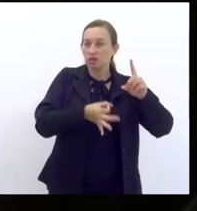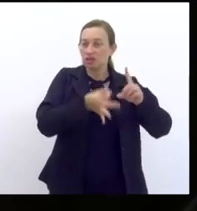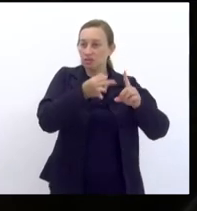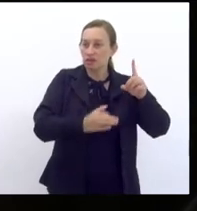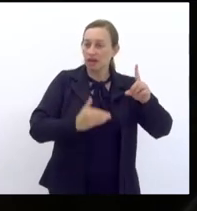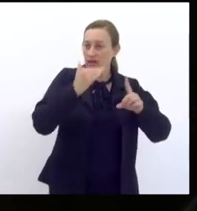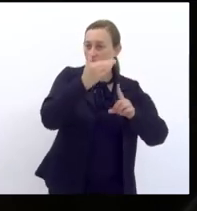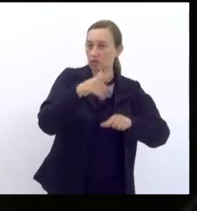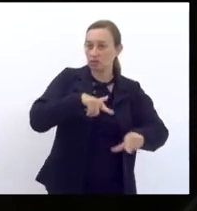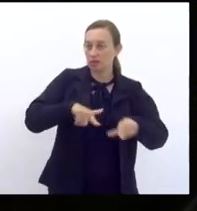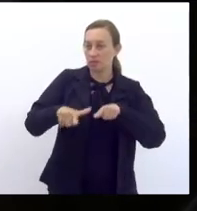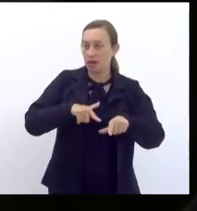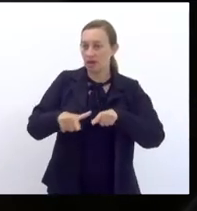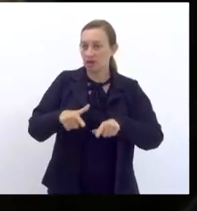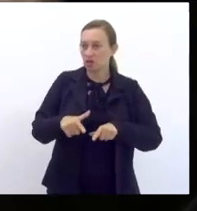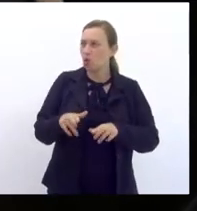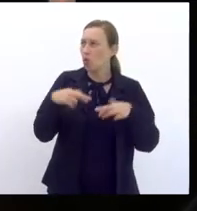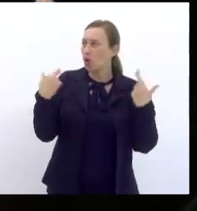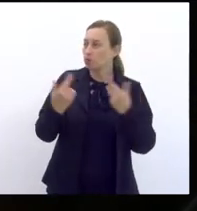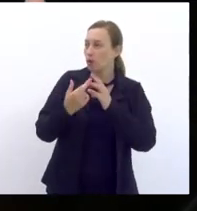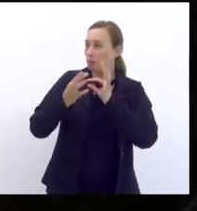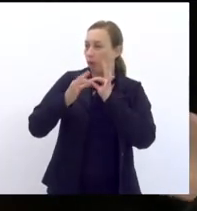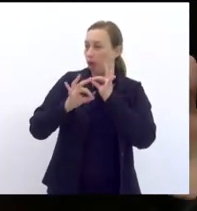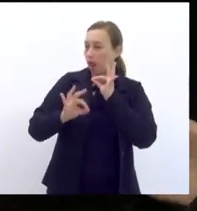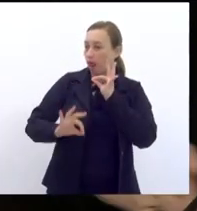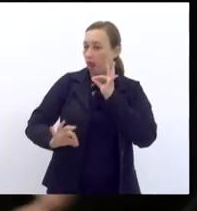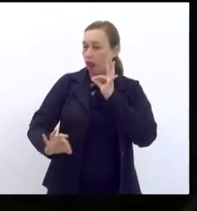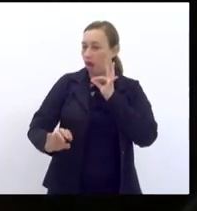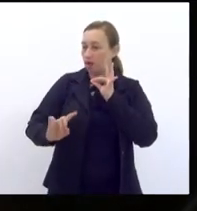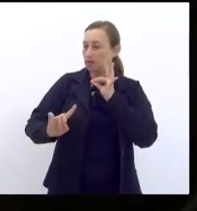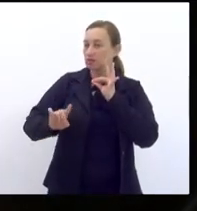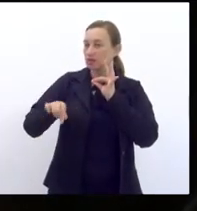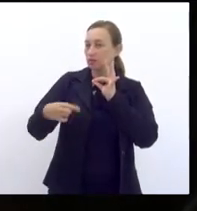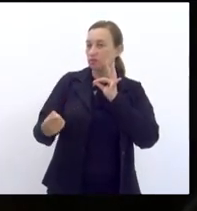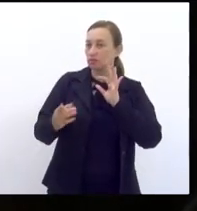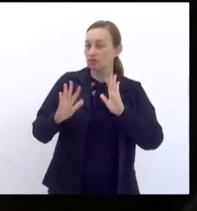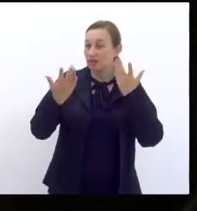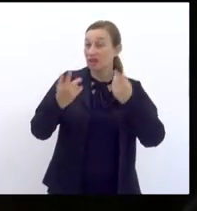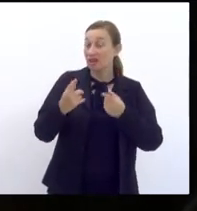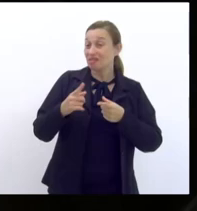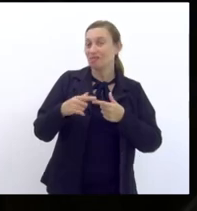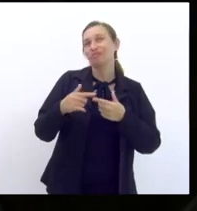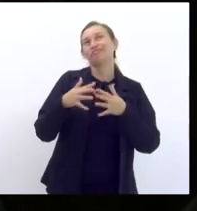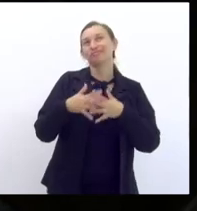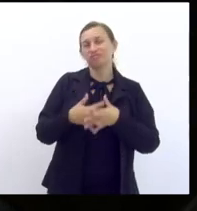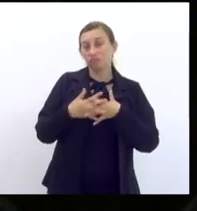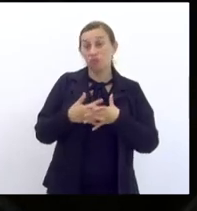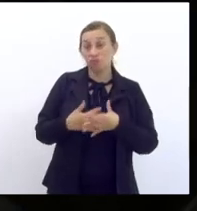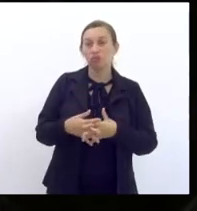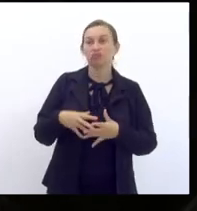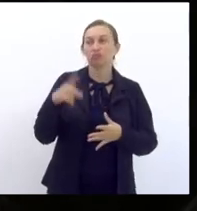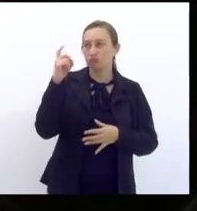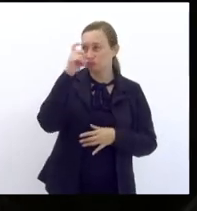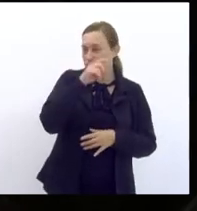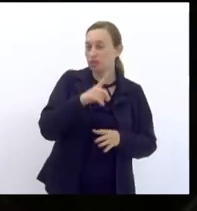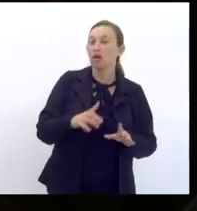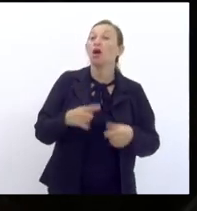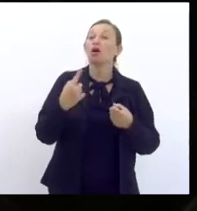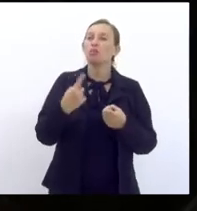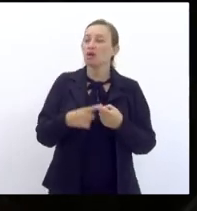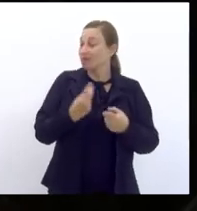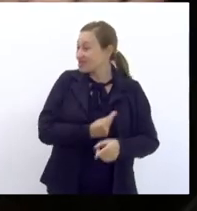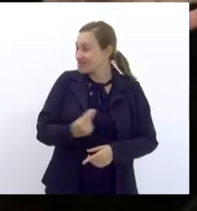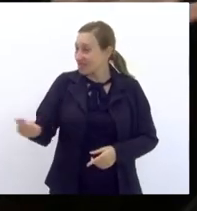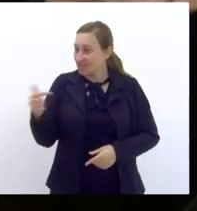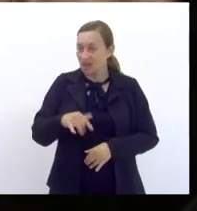para tentar dar uma saída de uma reunião longa antes do evento não foi e a situação é muito complicado porque que eu tô dizendo isso para vocês para a gente sair